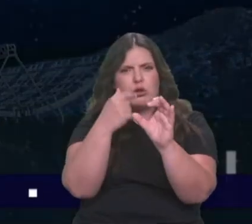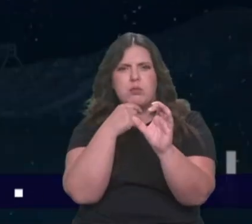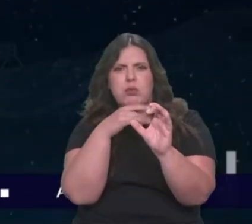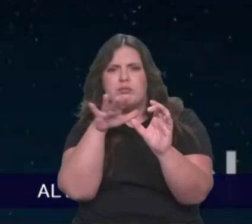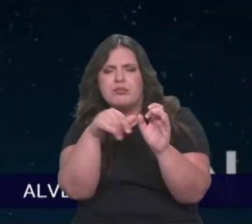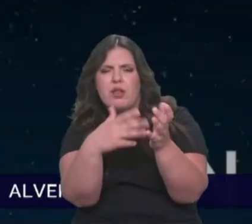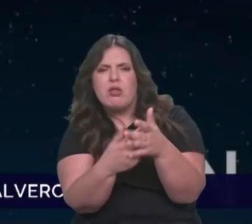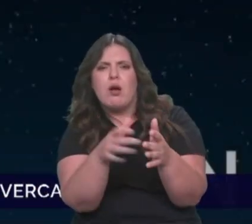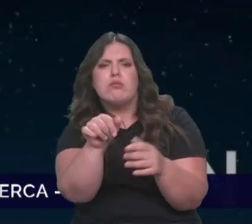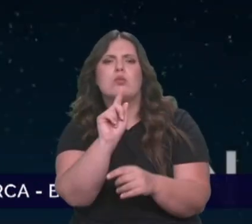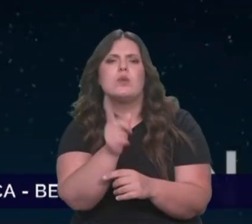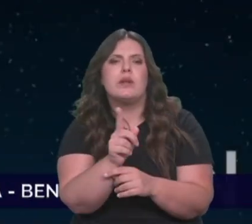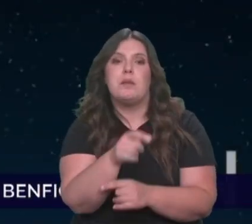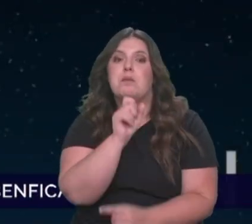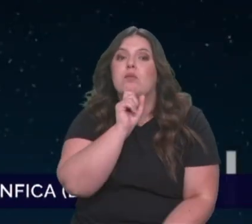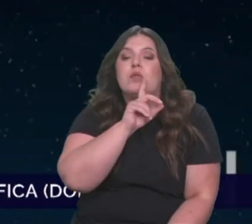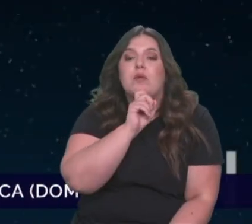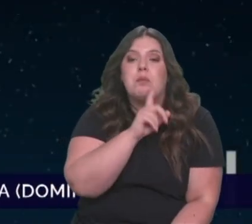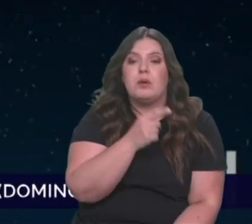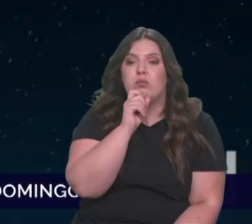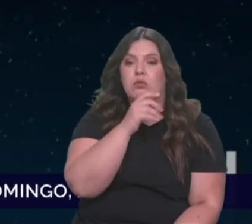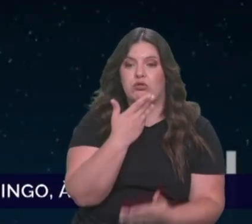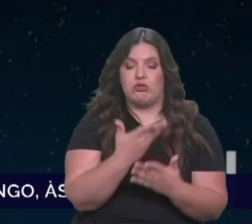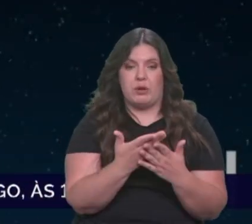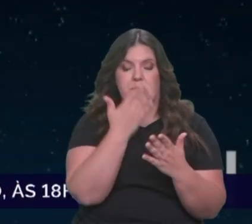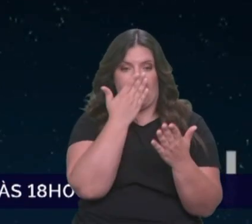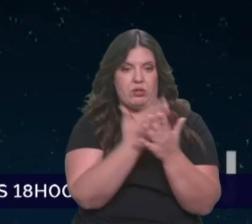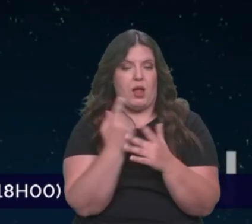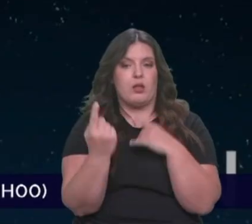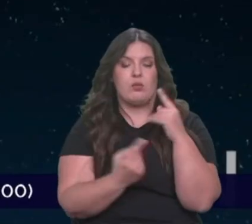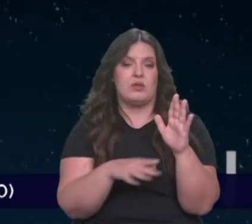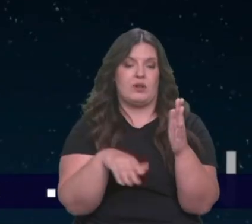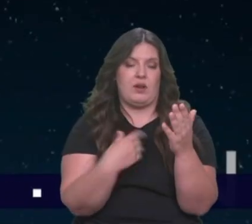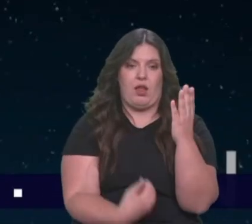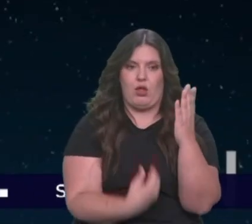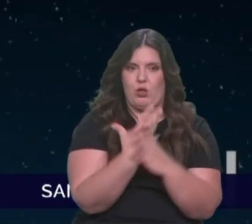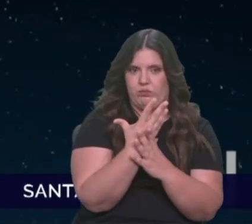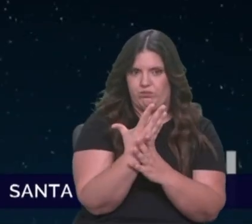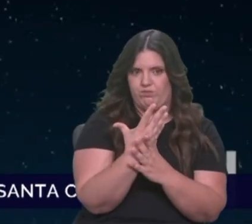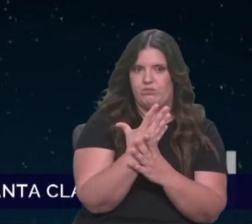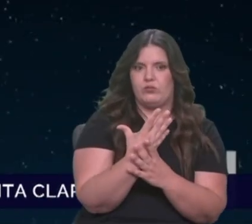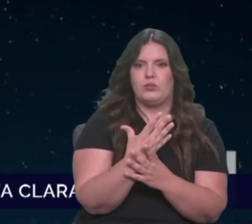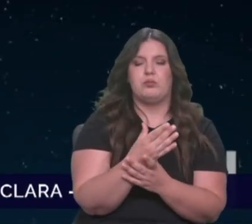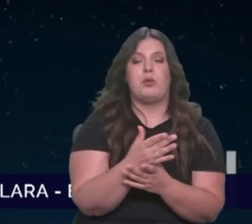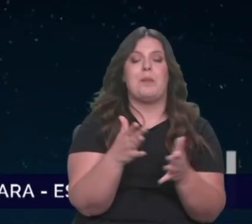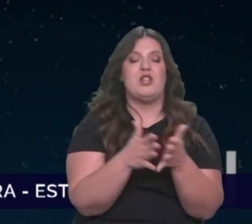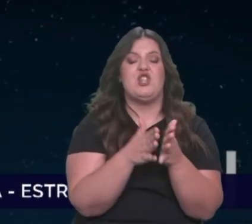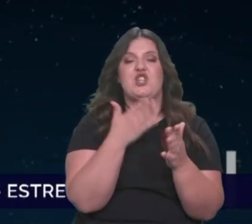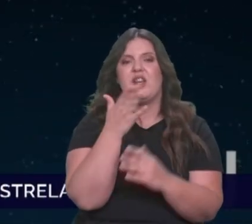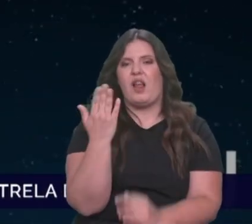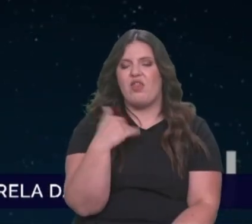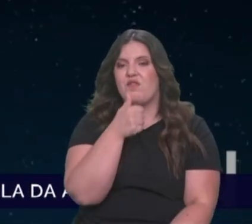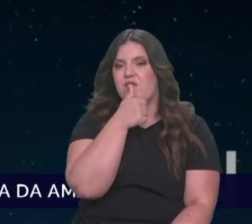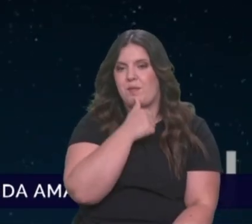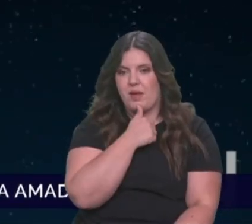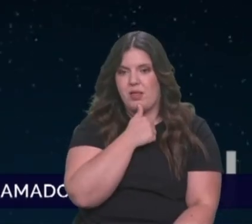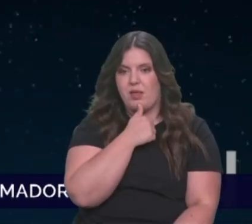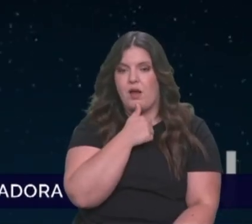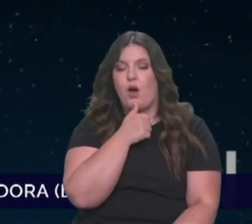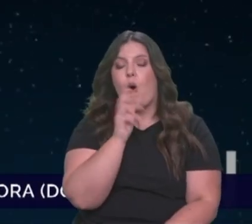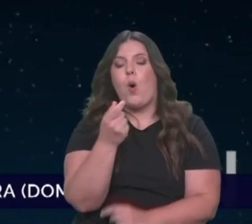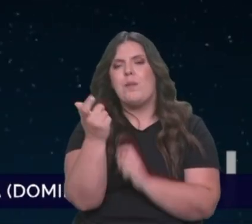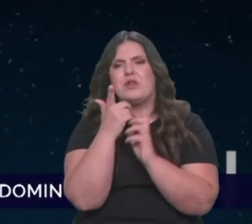tudo isto? Aparentemente, podemos estar perante algo provocado ou por uma gigante vermelha, ou por uma estrela de grande